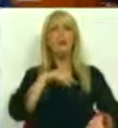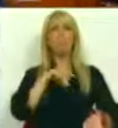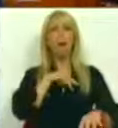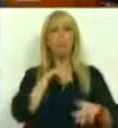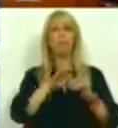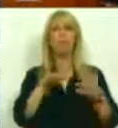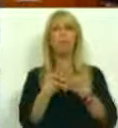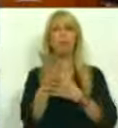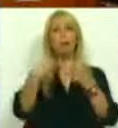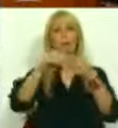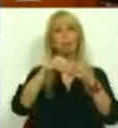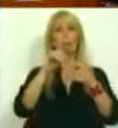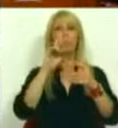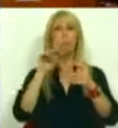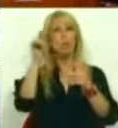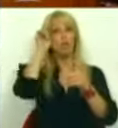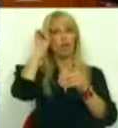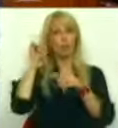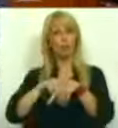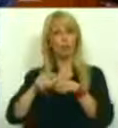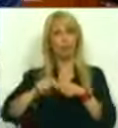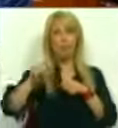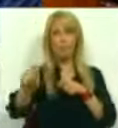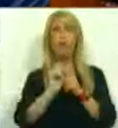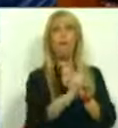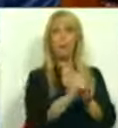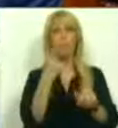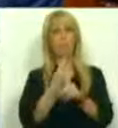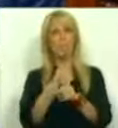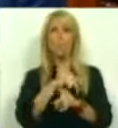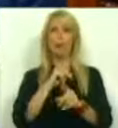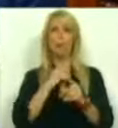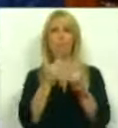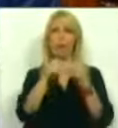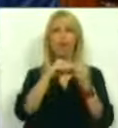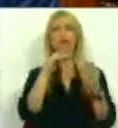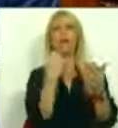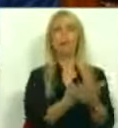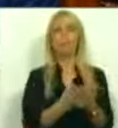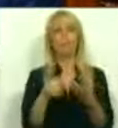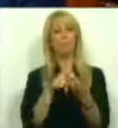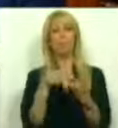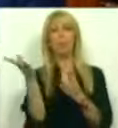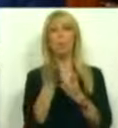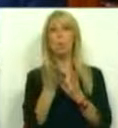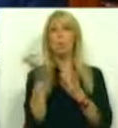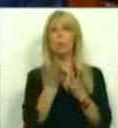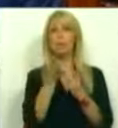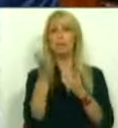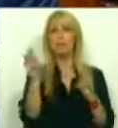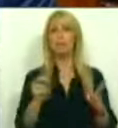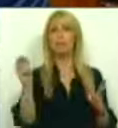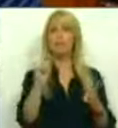montante idêntico ao atribuído durante o estágio. Ao nível do segundo pilar, várias são as